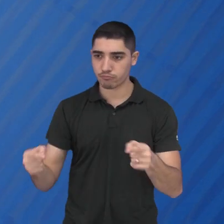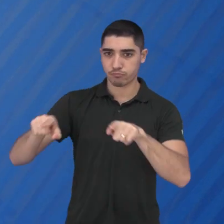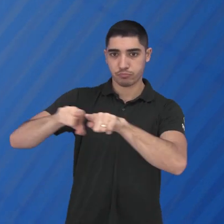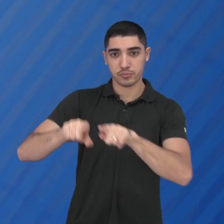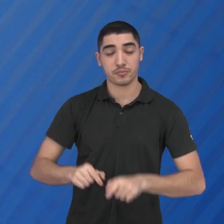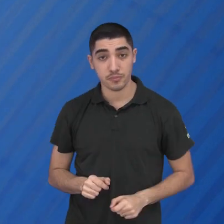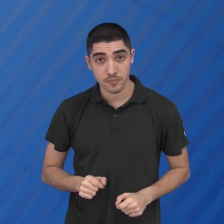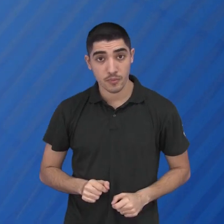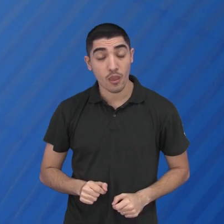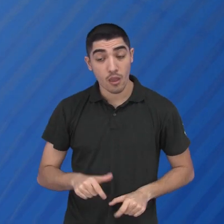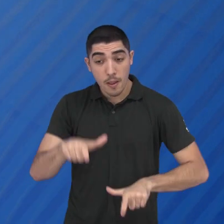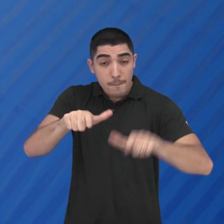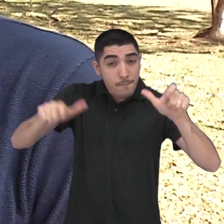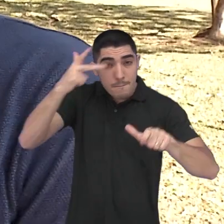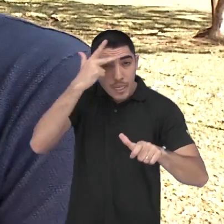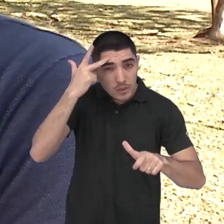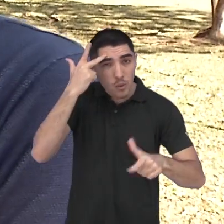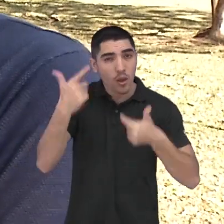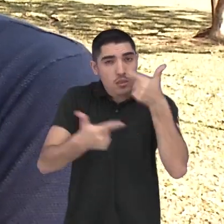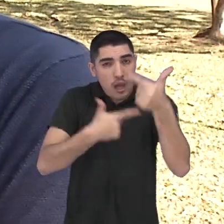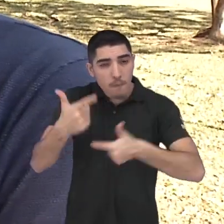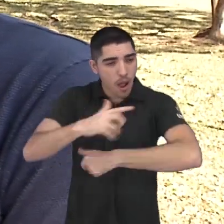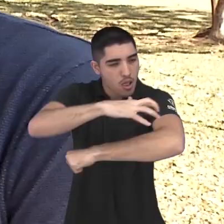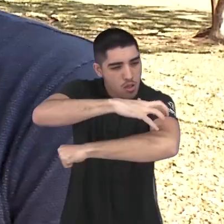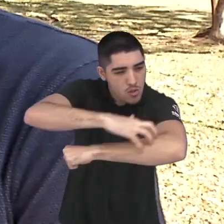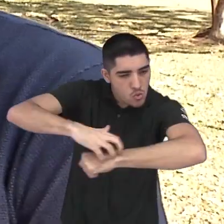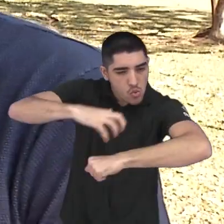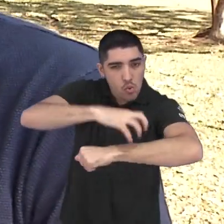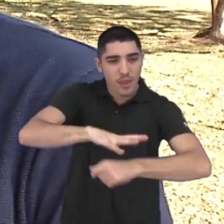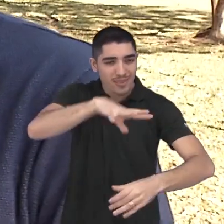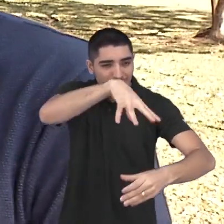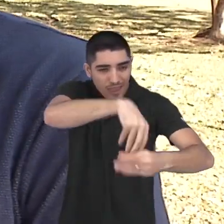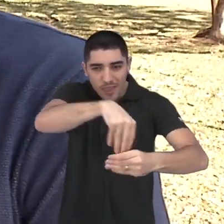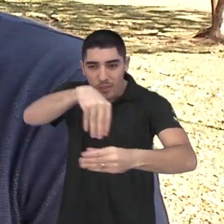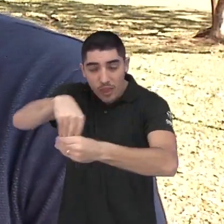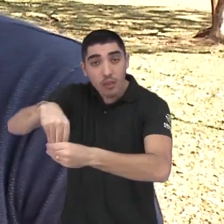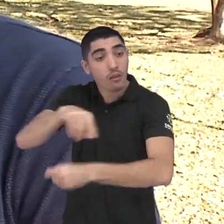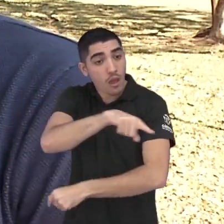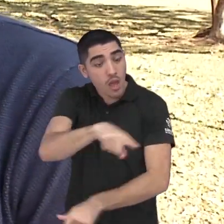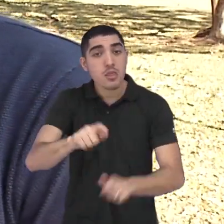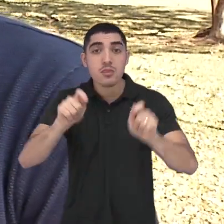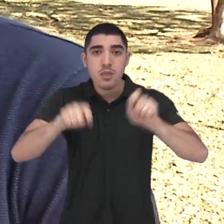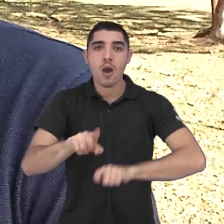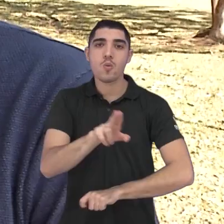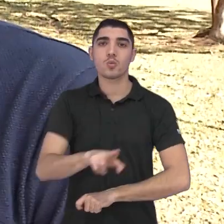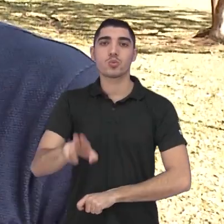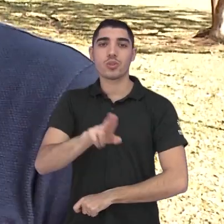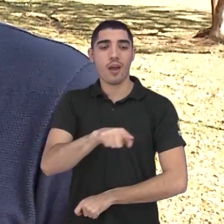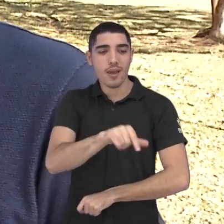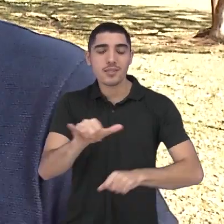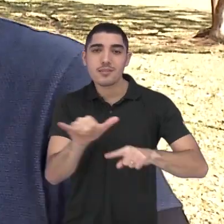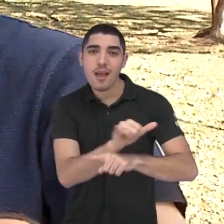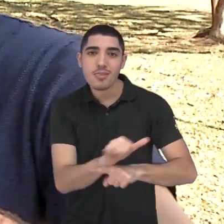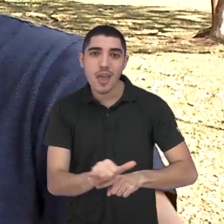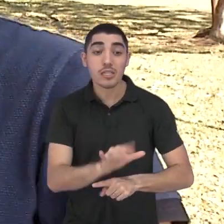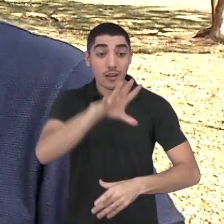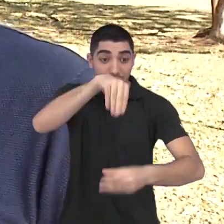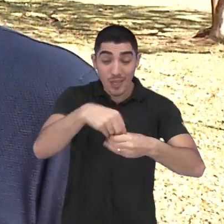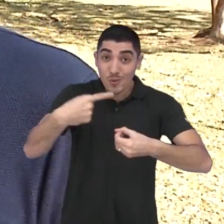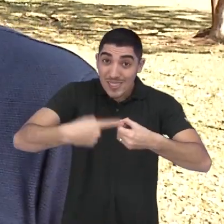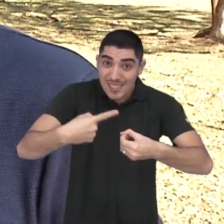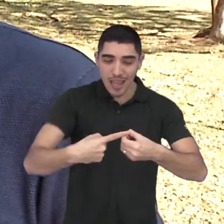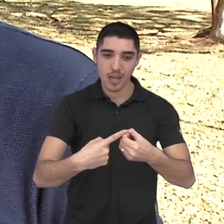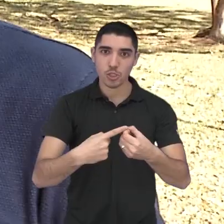cooperativas e associações fomento agricultores locais a empreendedores locais que podem eh se utilizar